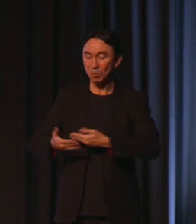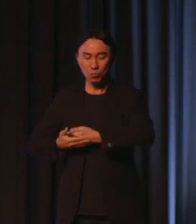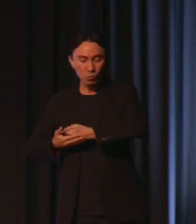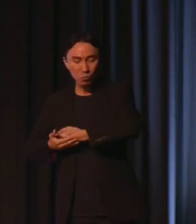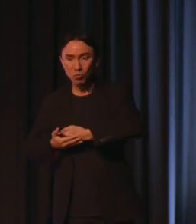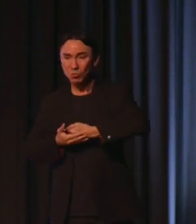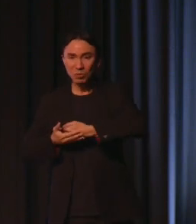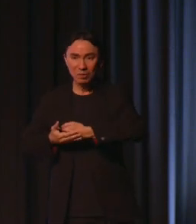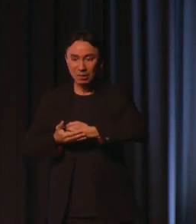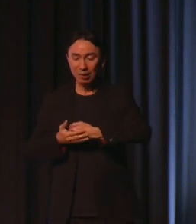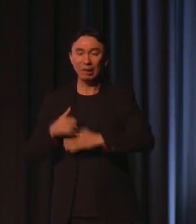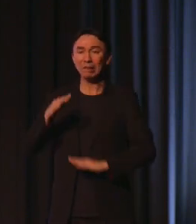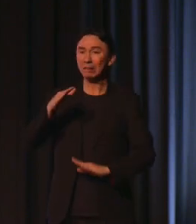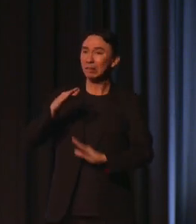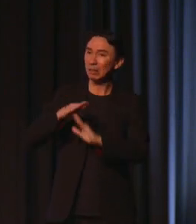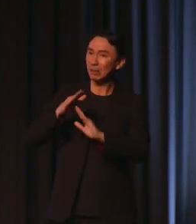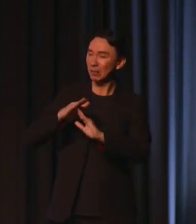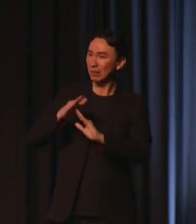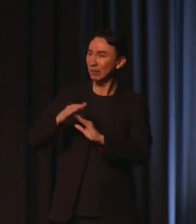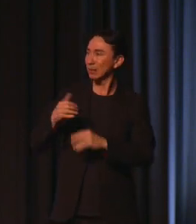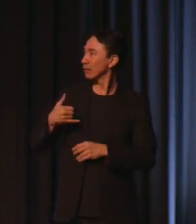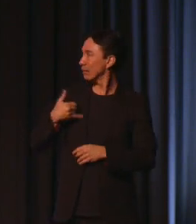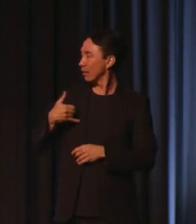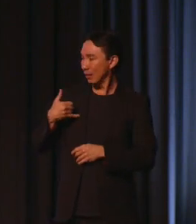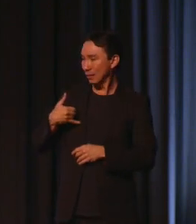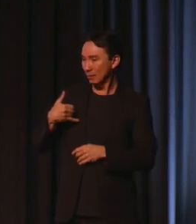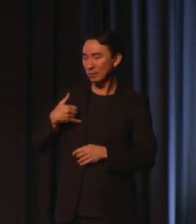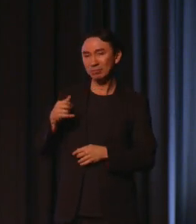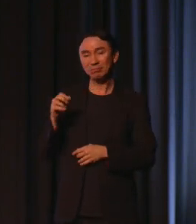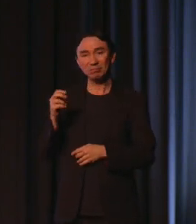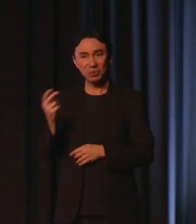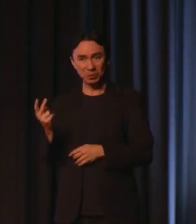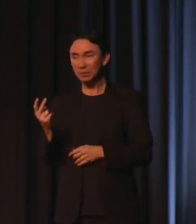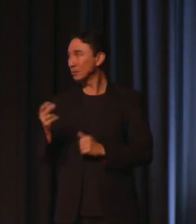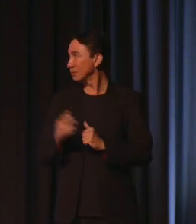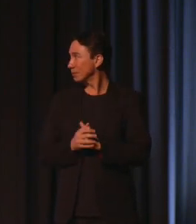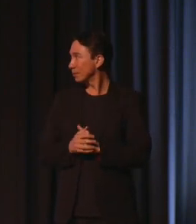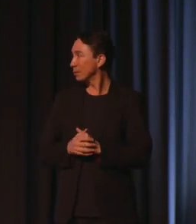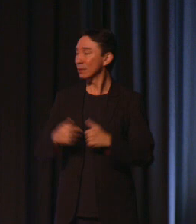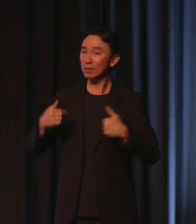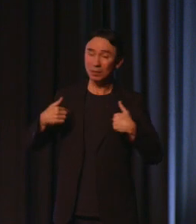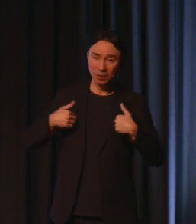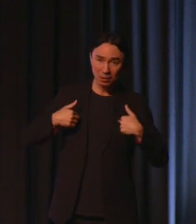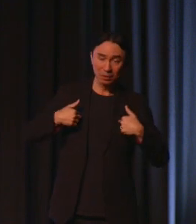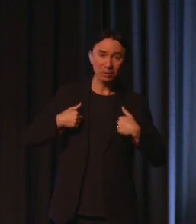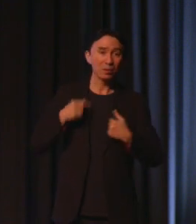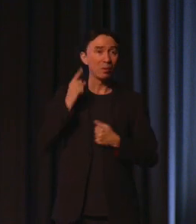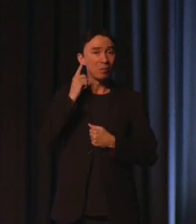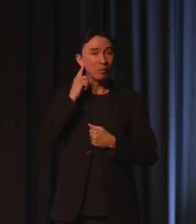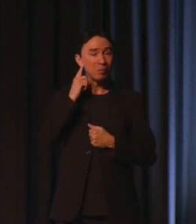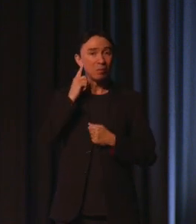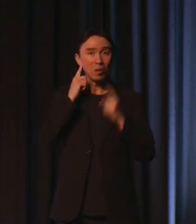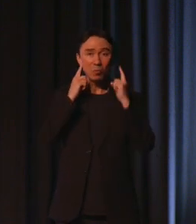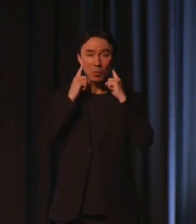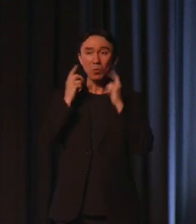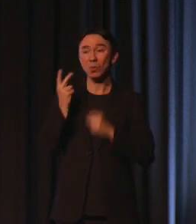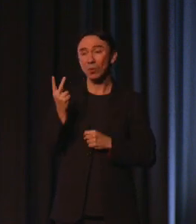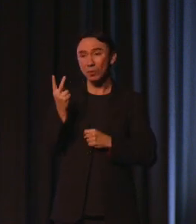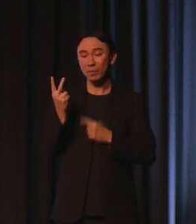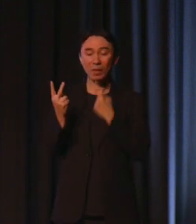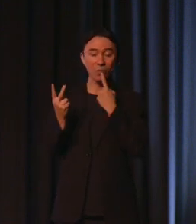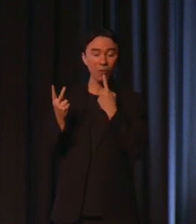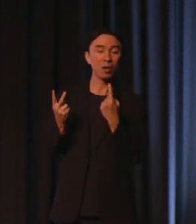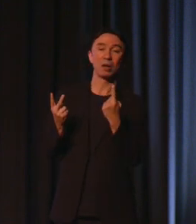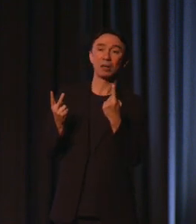anos. Primeiramente, eu tenho 2 ouvidos e uma boca, então eu vou falar menos e ouvir mais. Tenho 2 olhos,